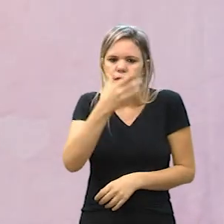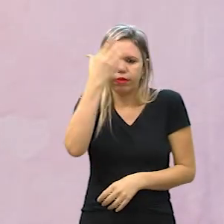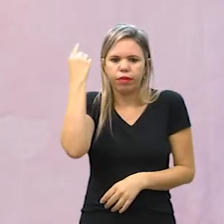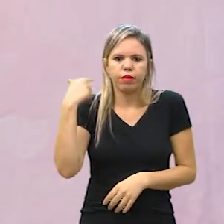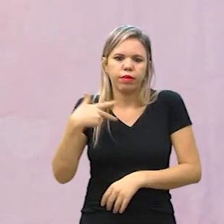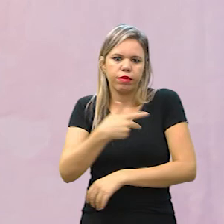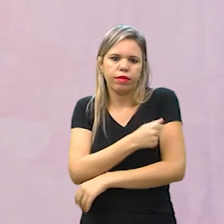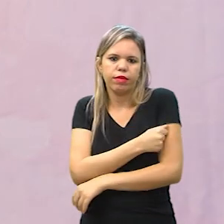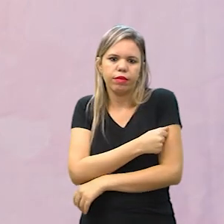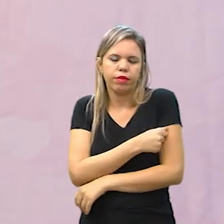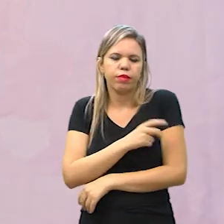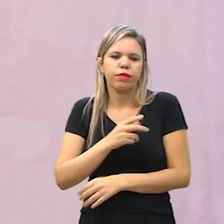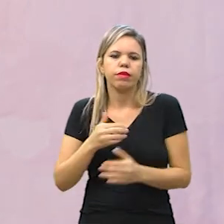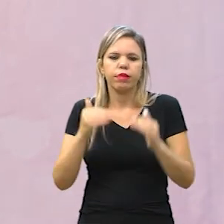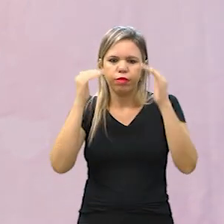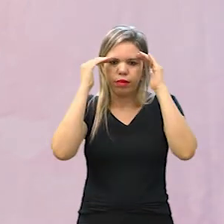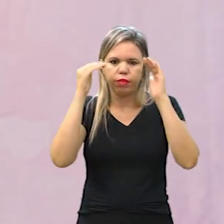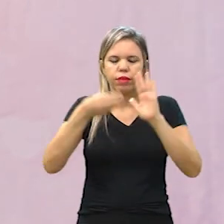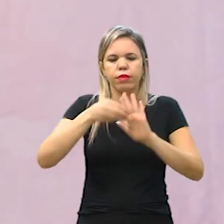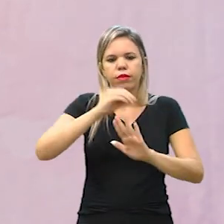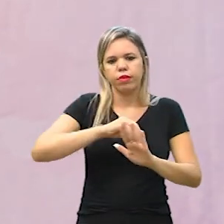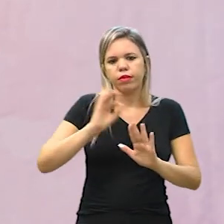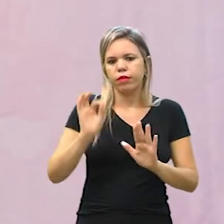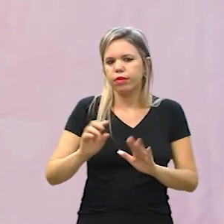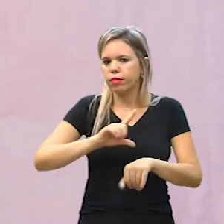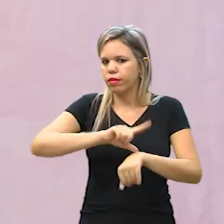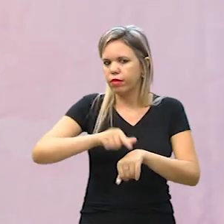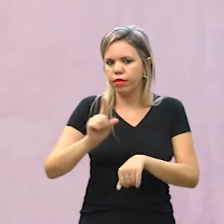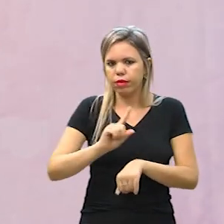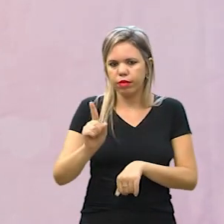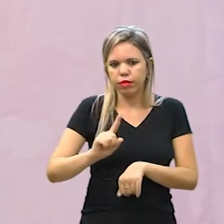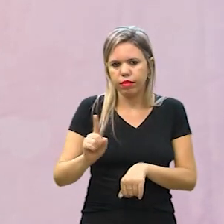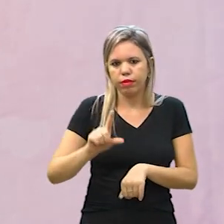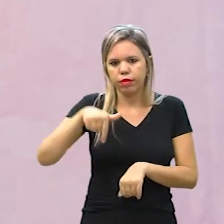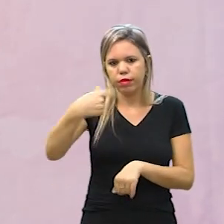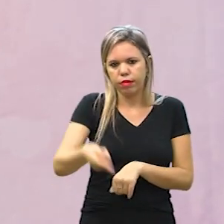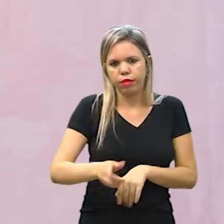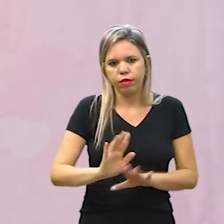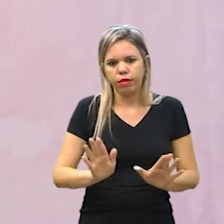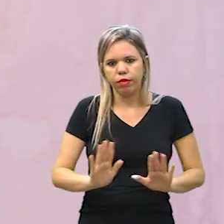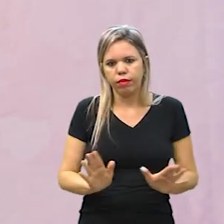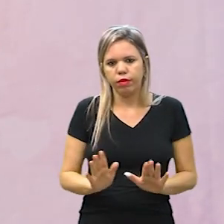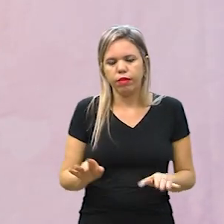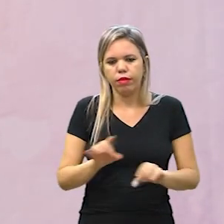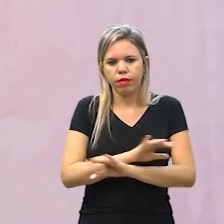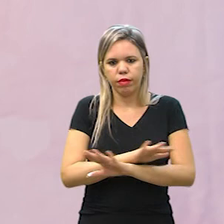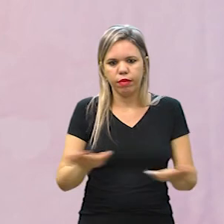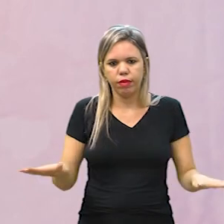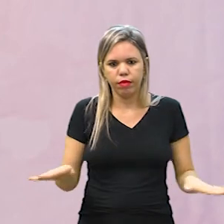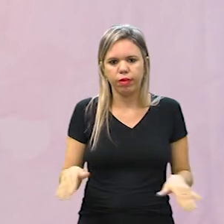de vacinar o seu filho. Siga lá o calendário certinho. Não atrase, não deixe para depois.